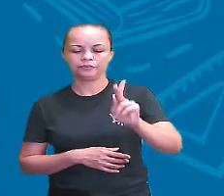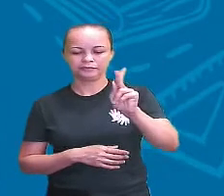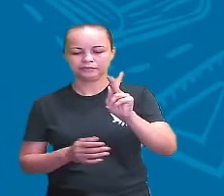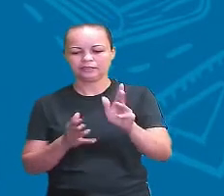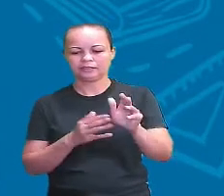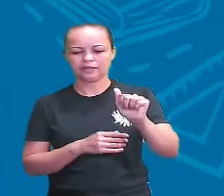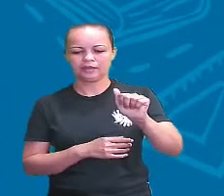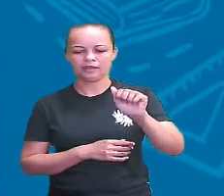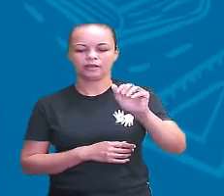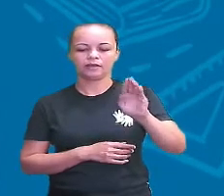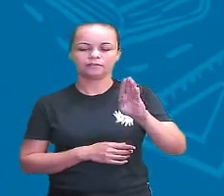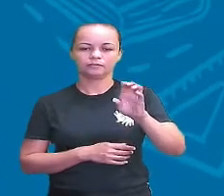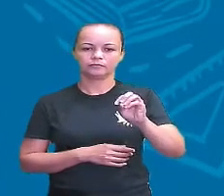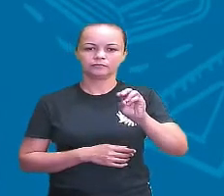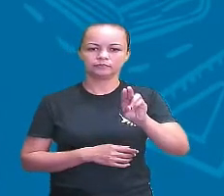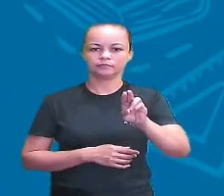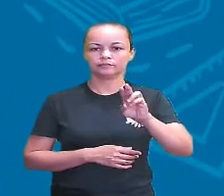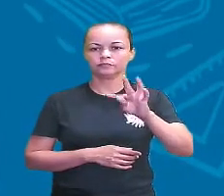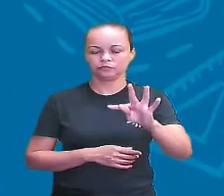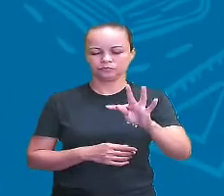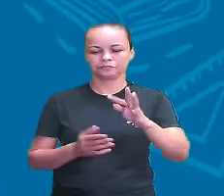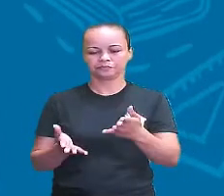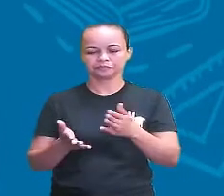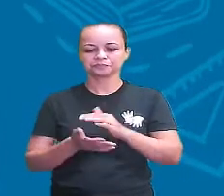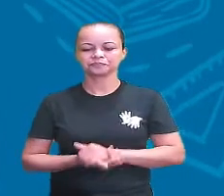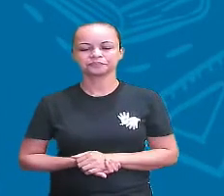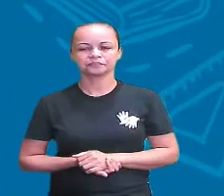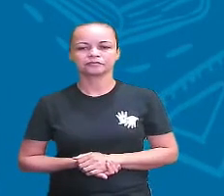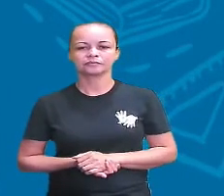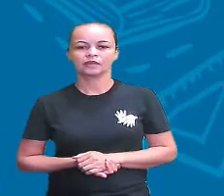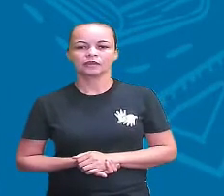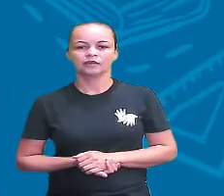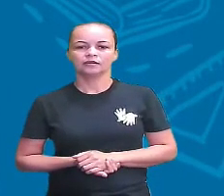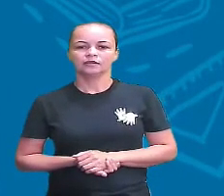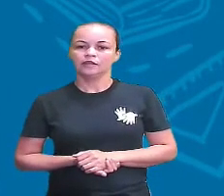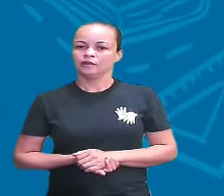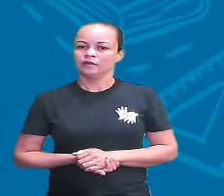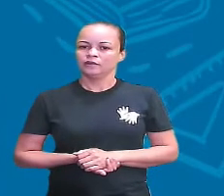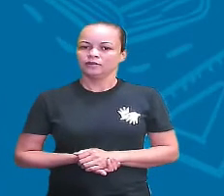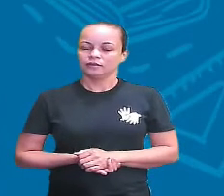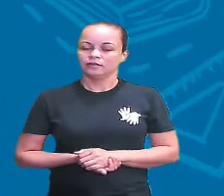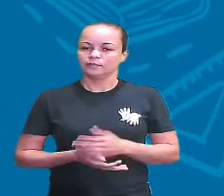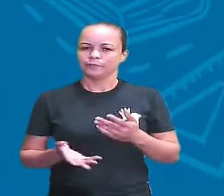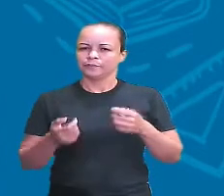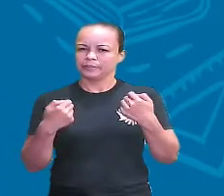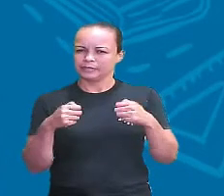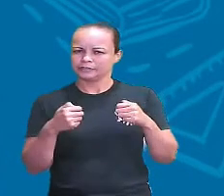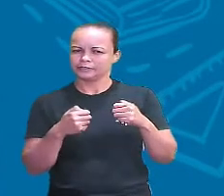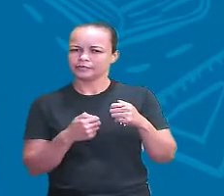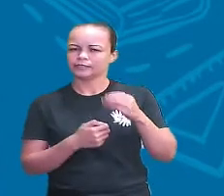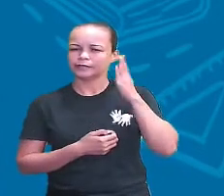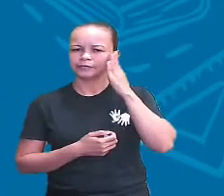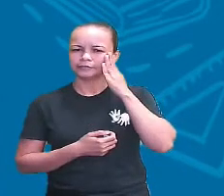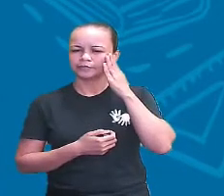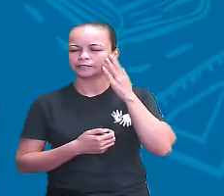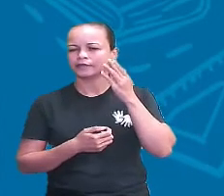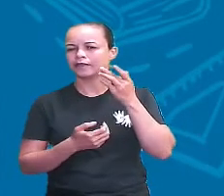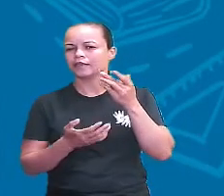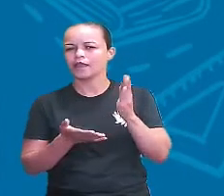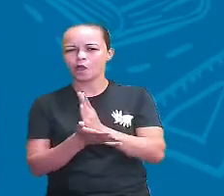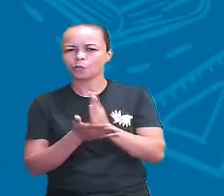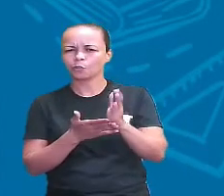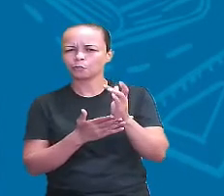go? Vamos lá? Bom, quando a gente fala de hora, a gente precisa ficar ligadinho em algumas expressões que a gente